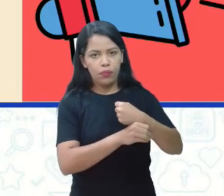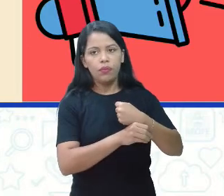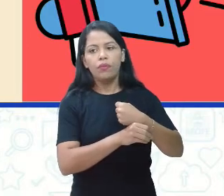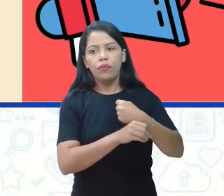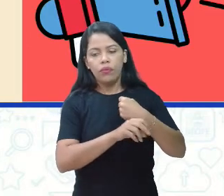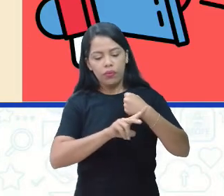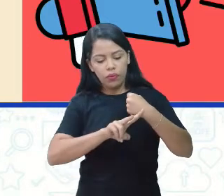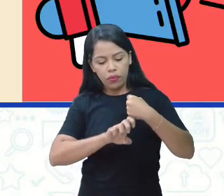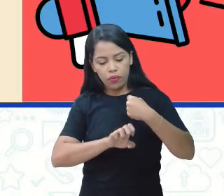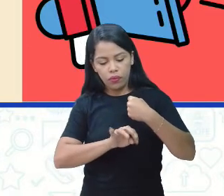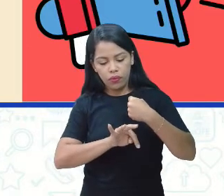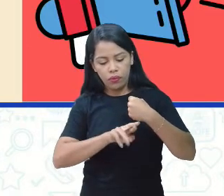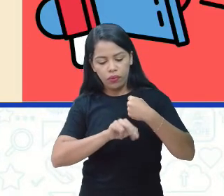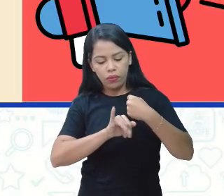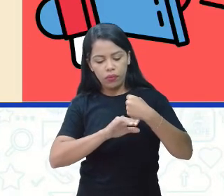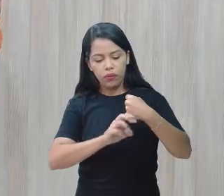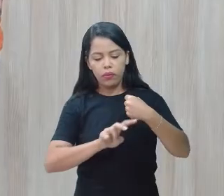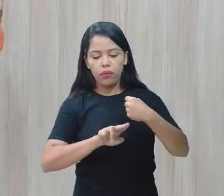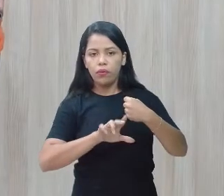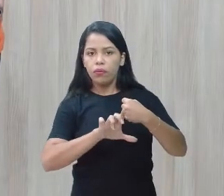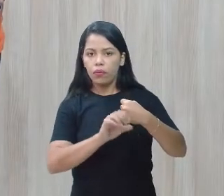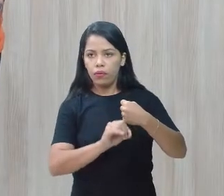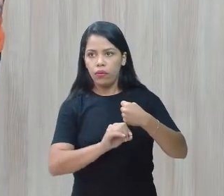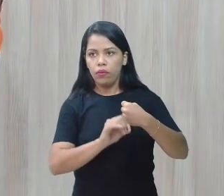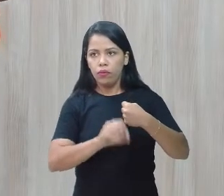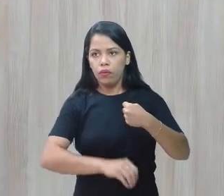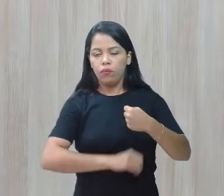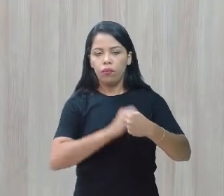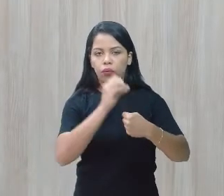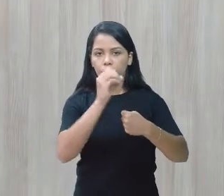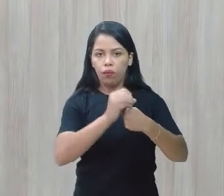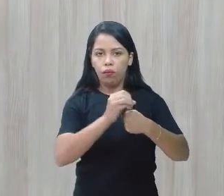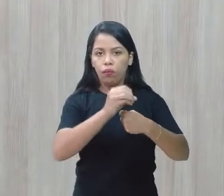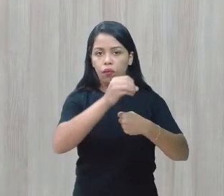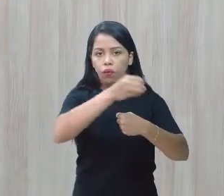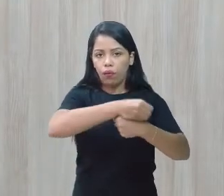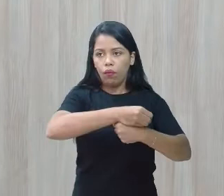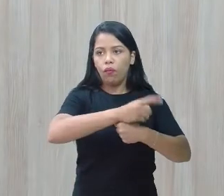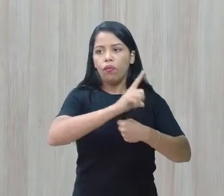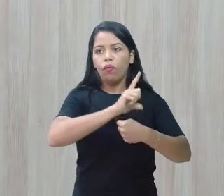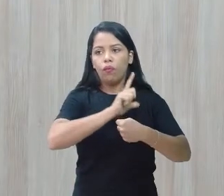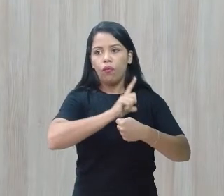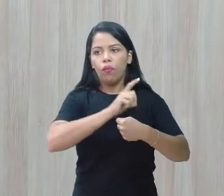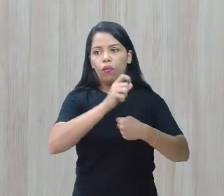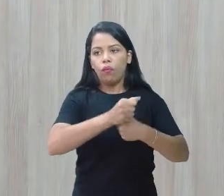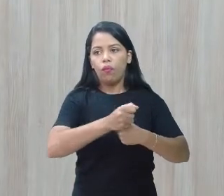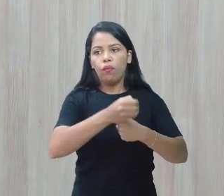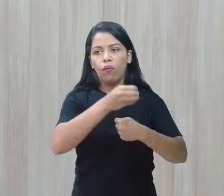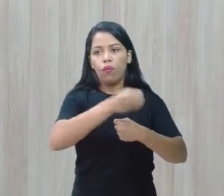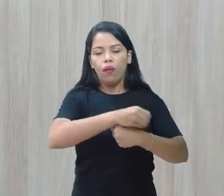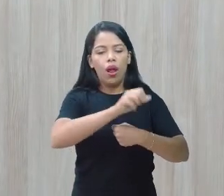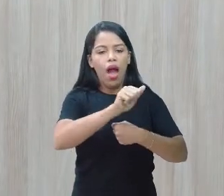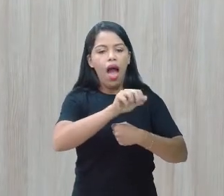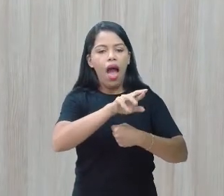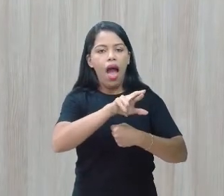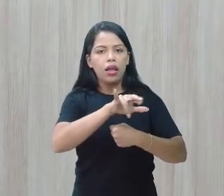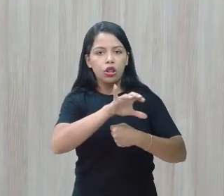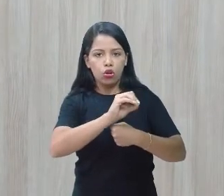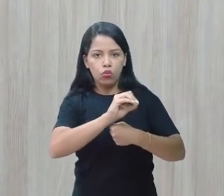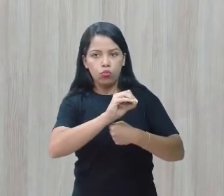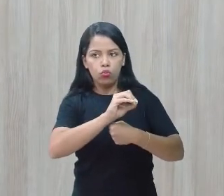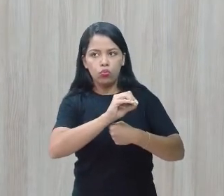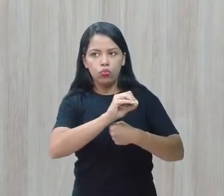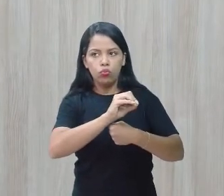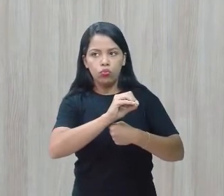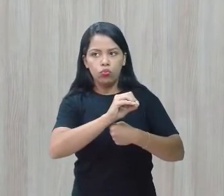um átrio não se comunica, o átrio direito e o ventrículo direito não se comunica com o átrio esquerdo. Então, o que eu estou colocando